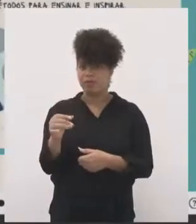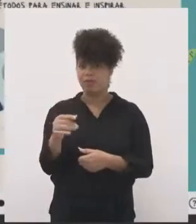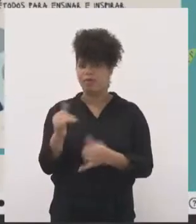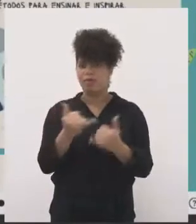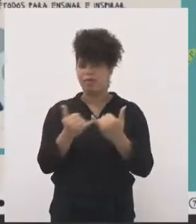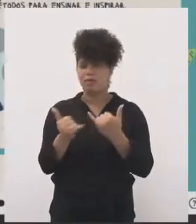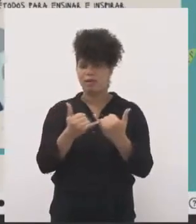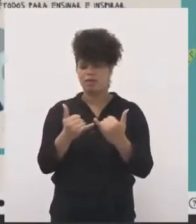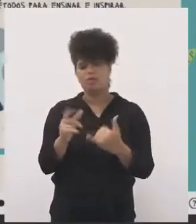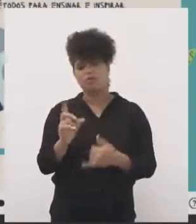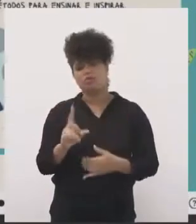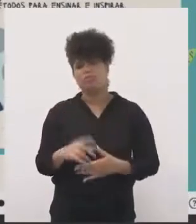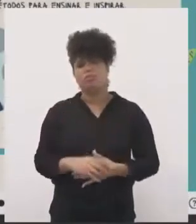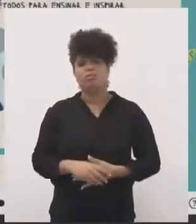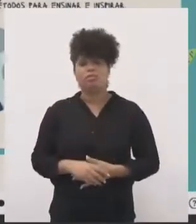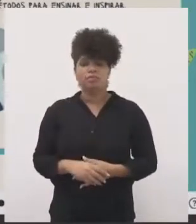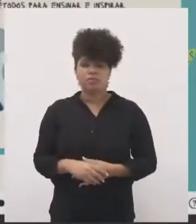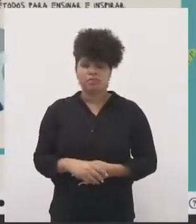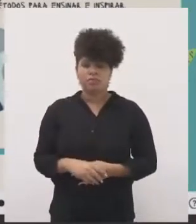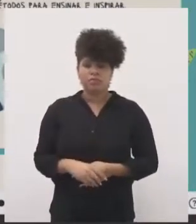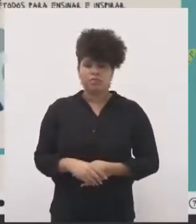estou buscando.